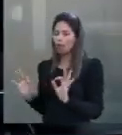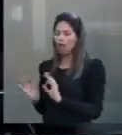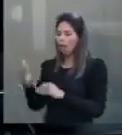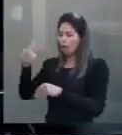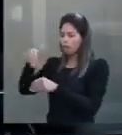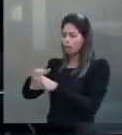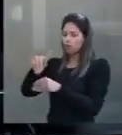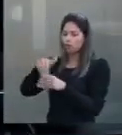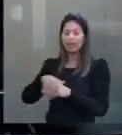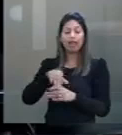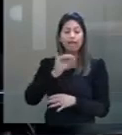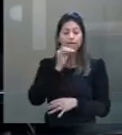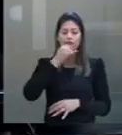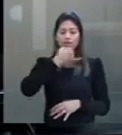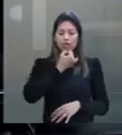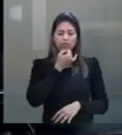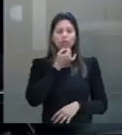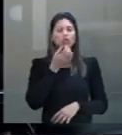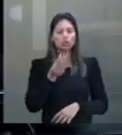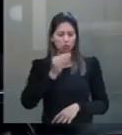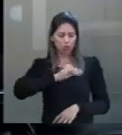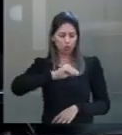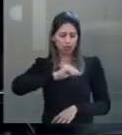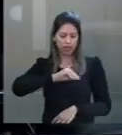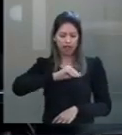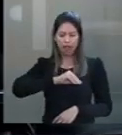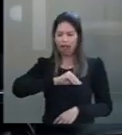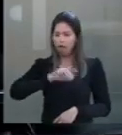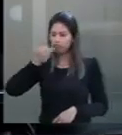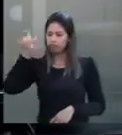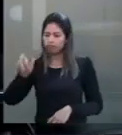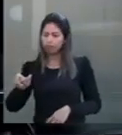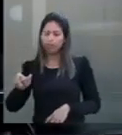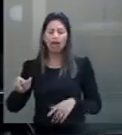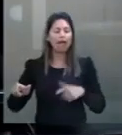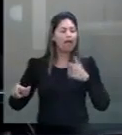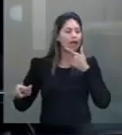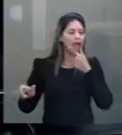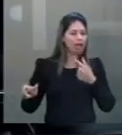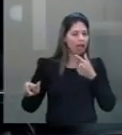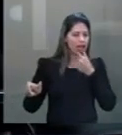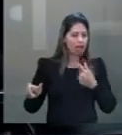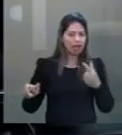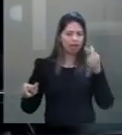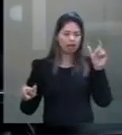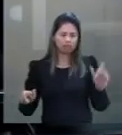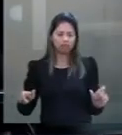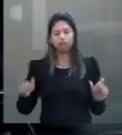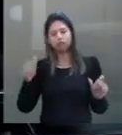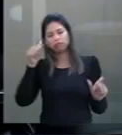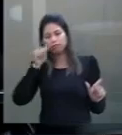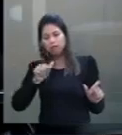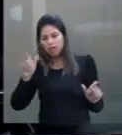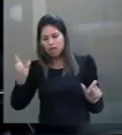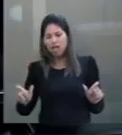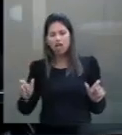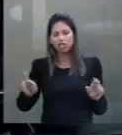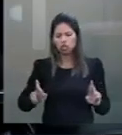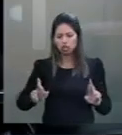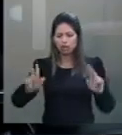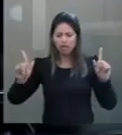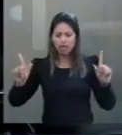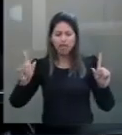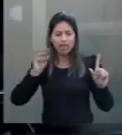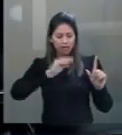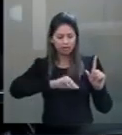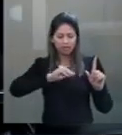salário entre o homem e a mulher chega a ter uma diferença de 50%. No caso da mulher negra, em relação ao homem branco,